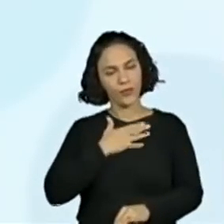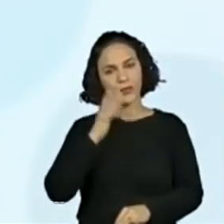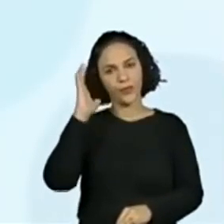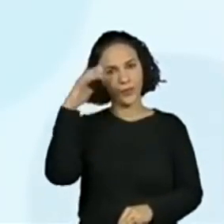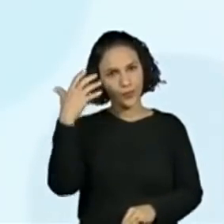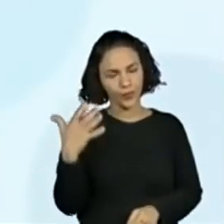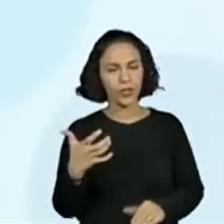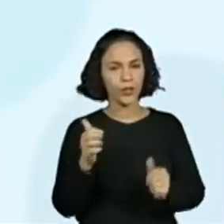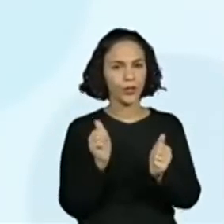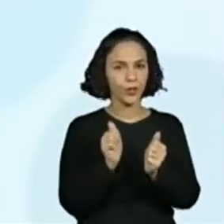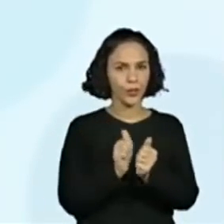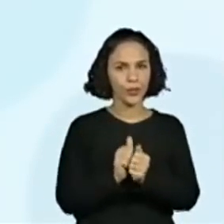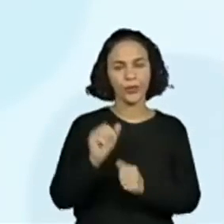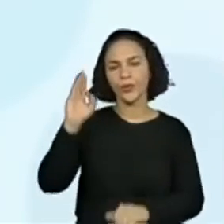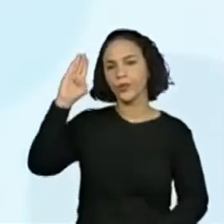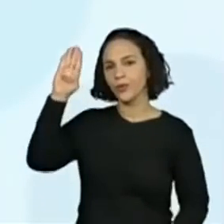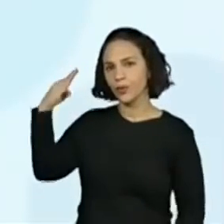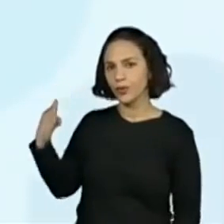Kelly,